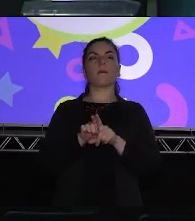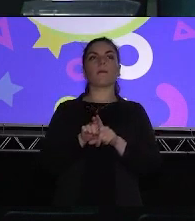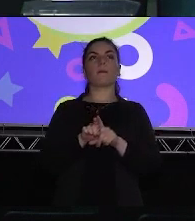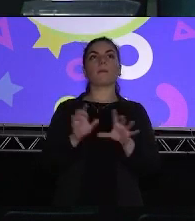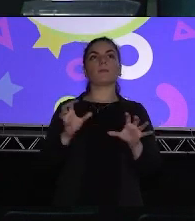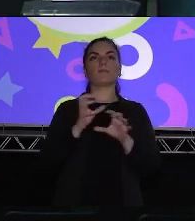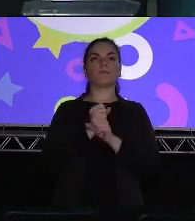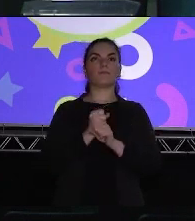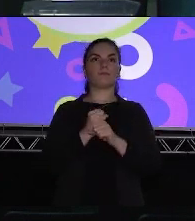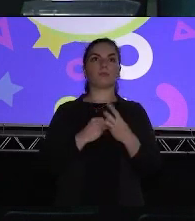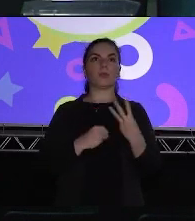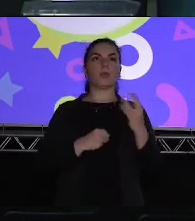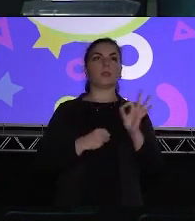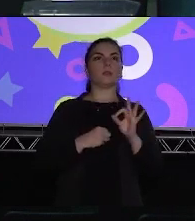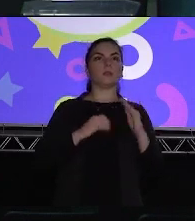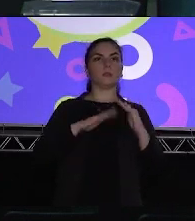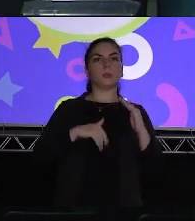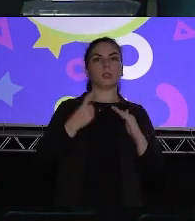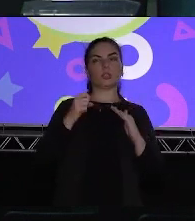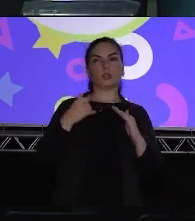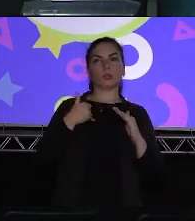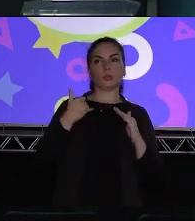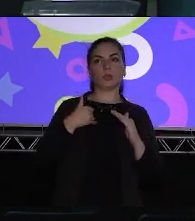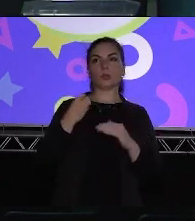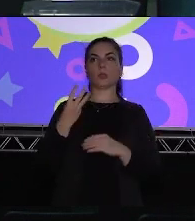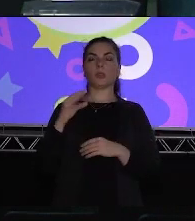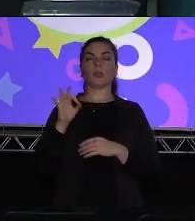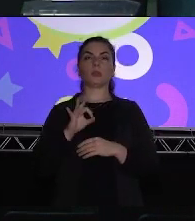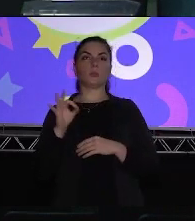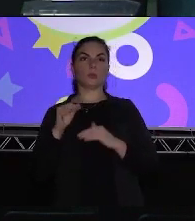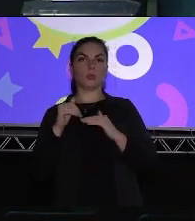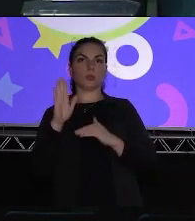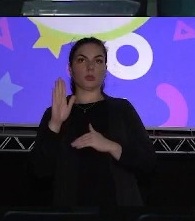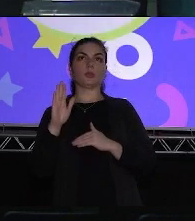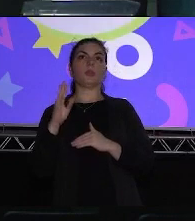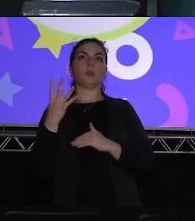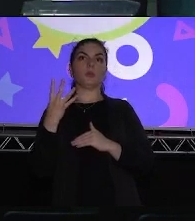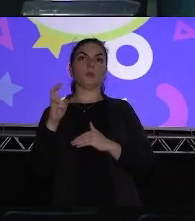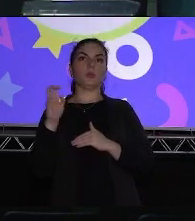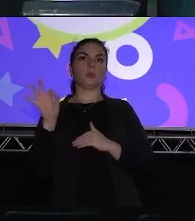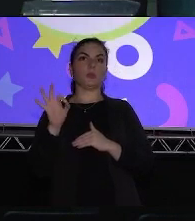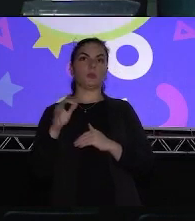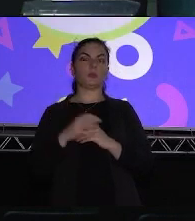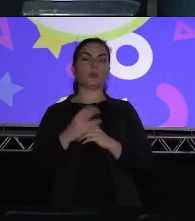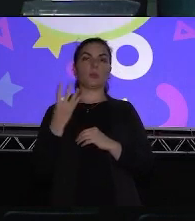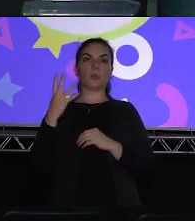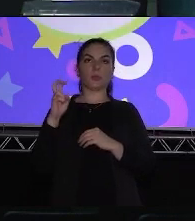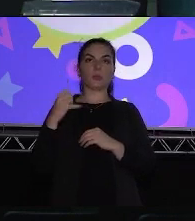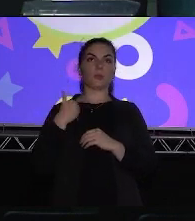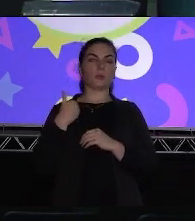né? 3% menores de 18 anos e 3% acima de 45 anos. A gente teve,